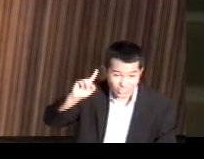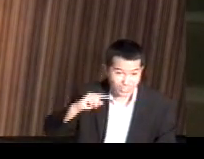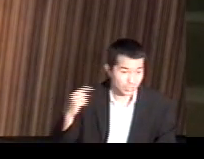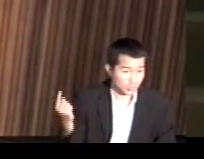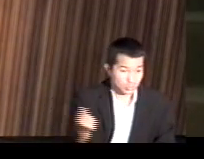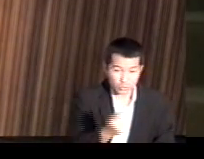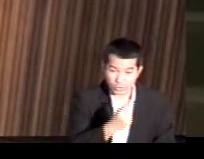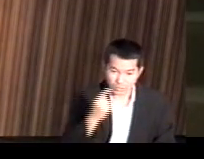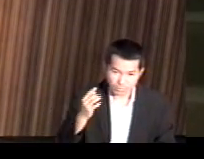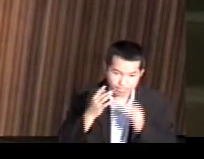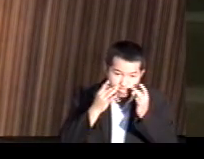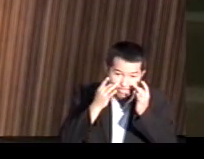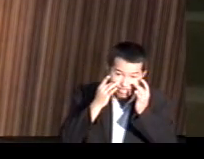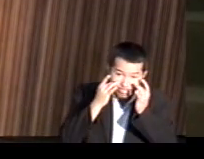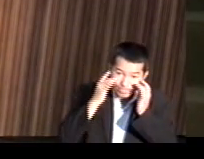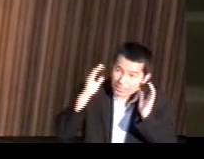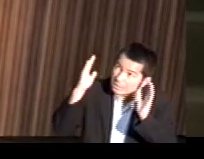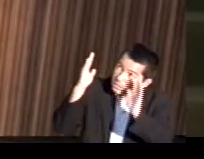chegam a zero.